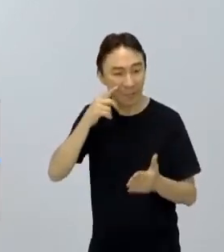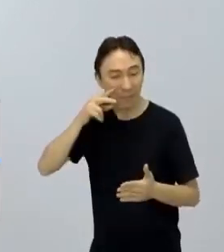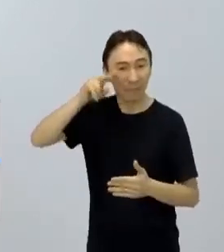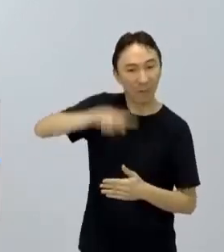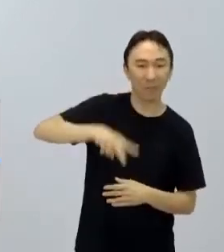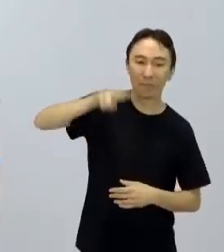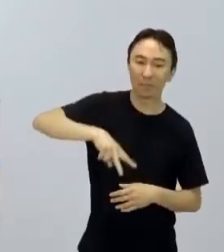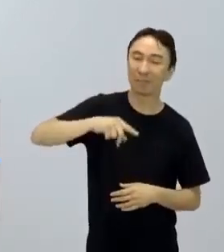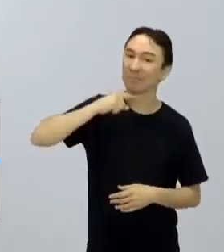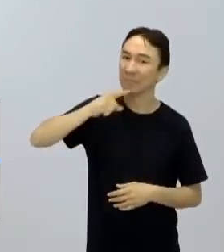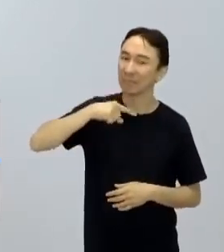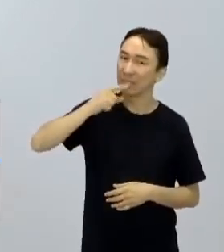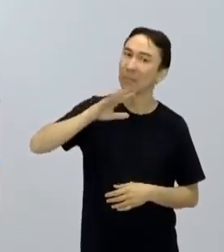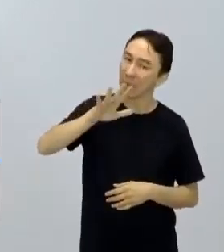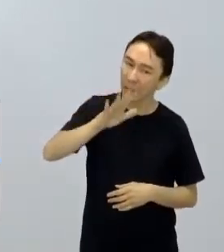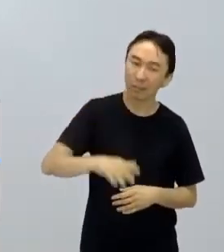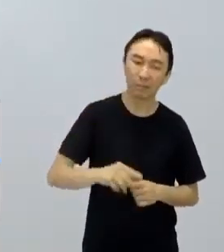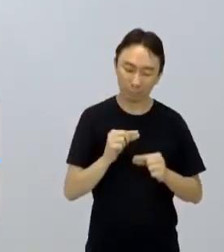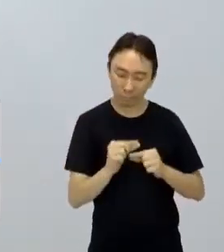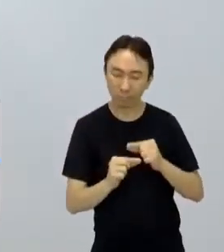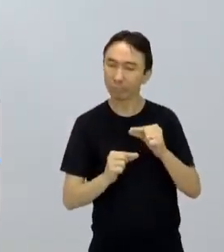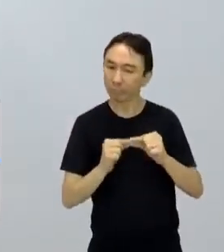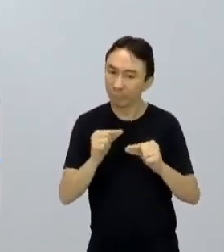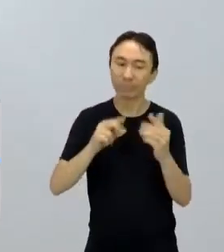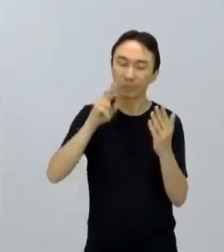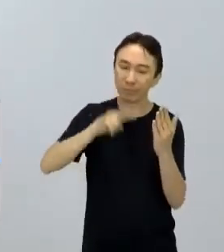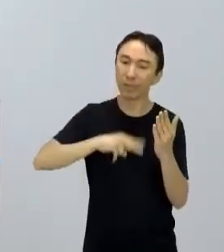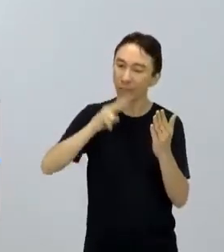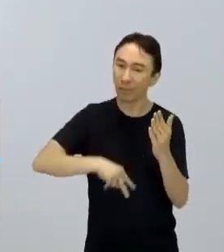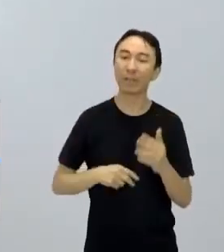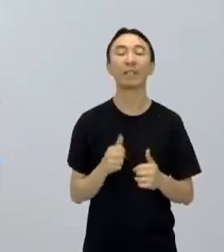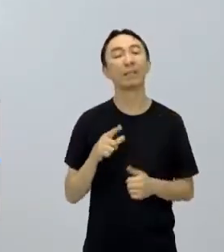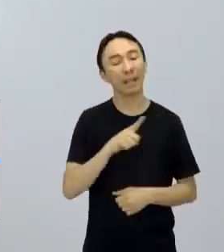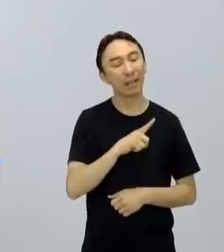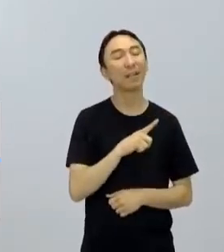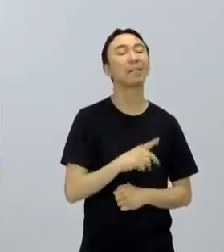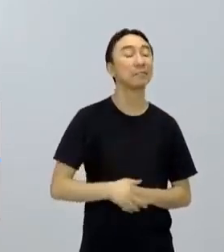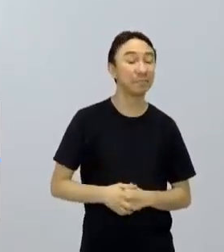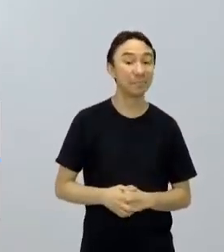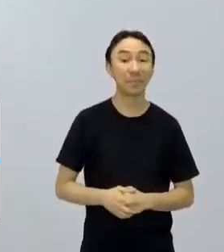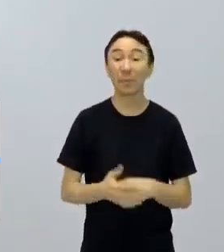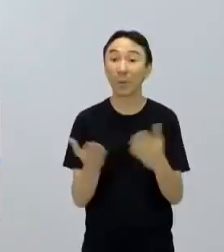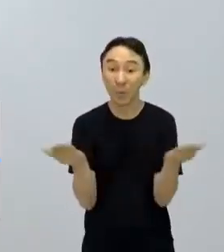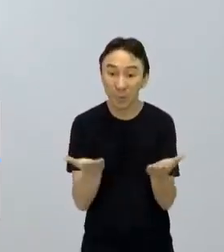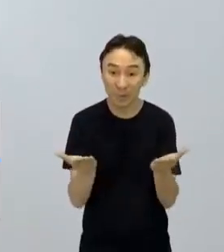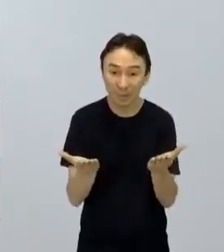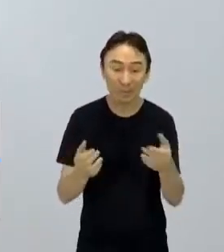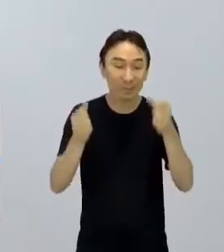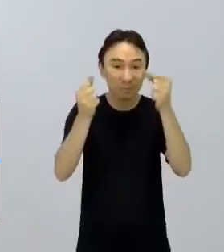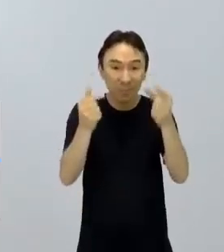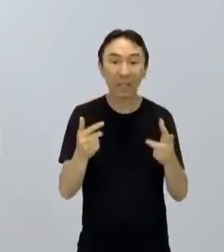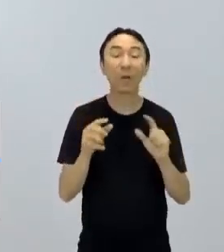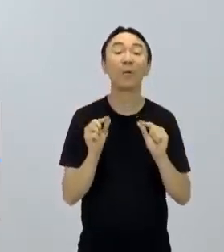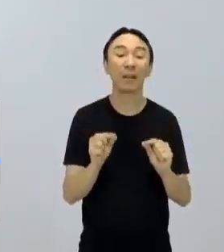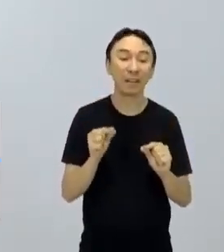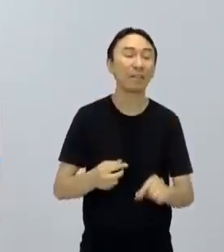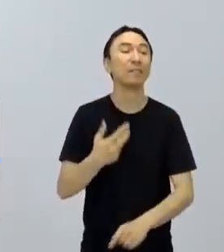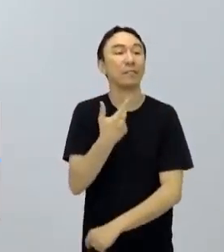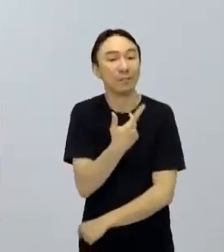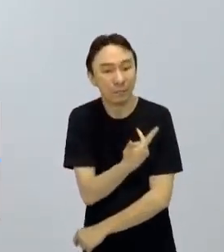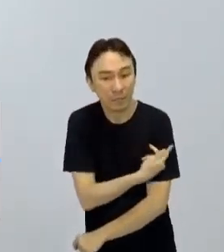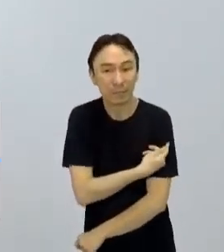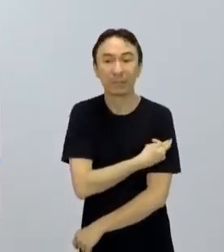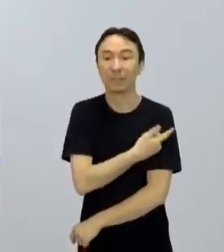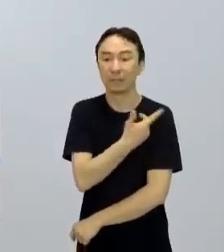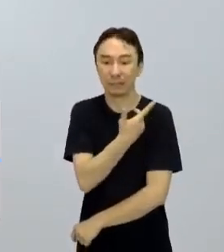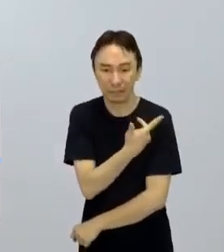devagarinho, tá bom? Bom, então eu vou falar sobre vacina, que está na ordem do dia, e está se falando tanto sobre vacina. Ah,